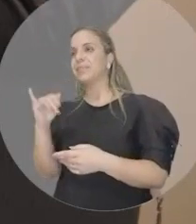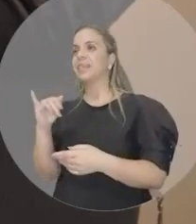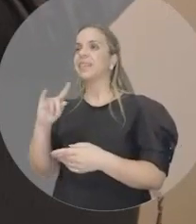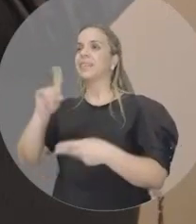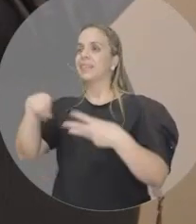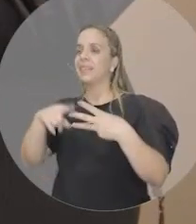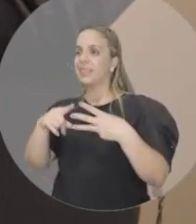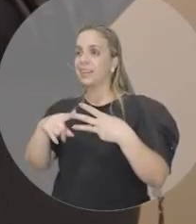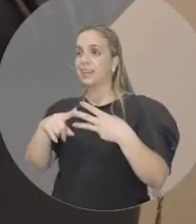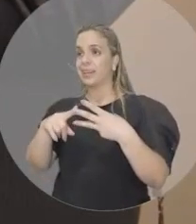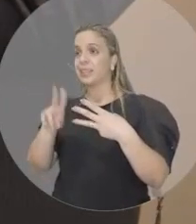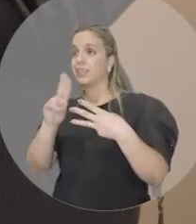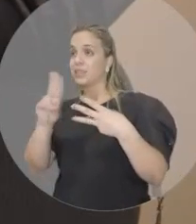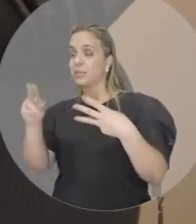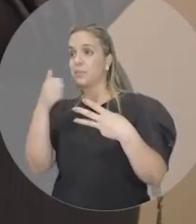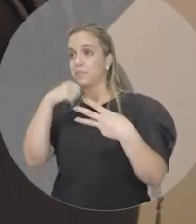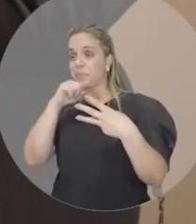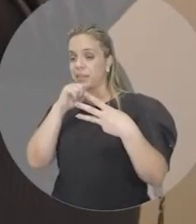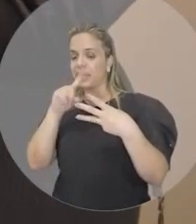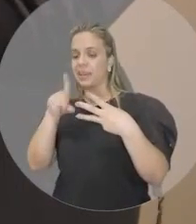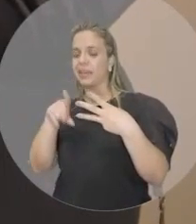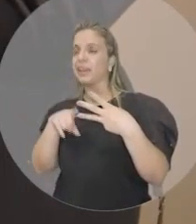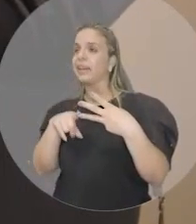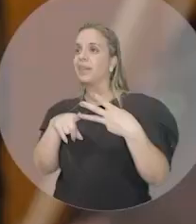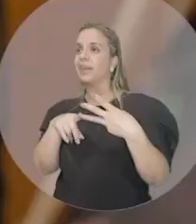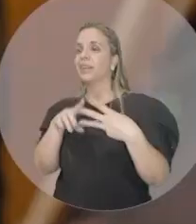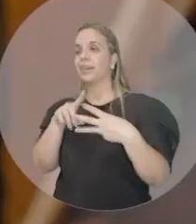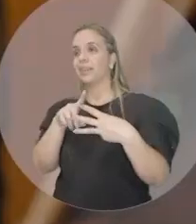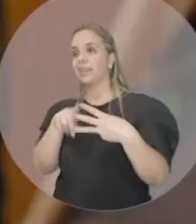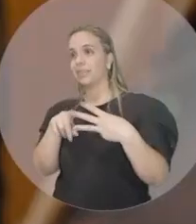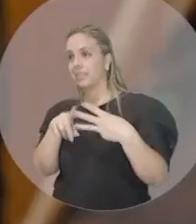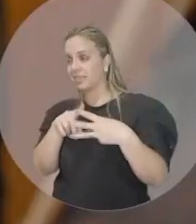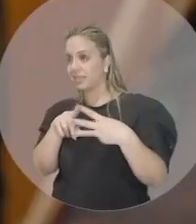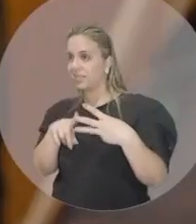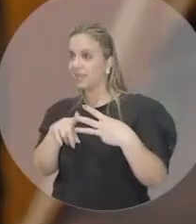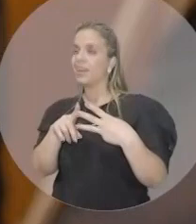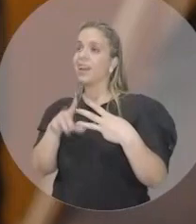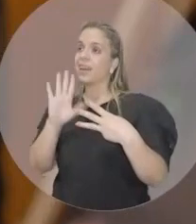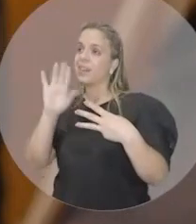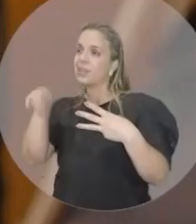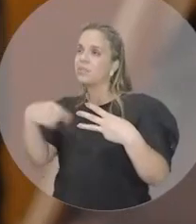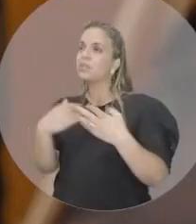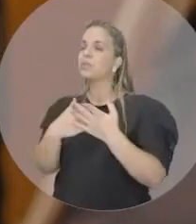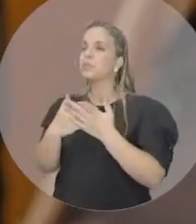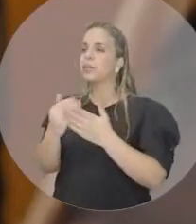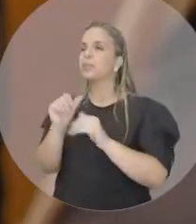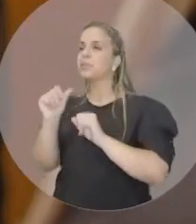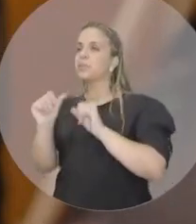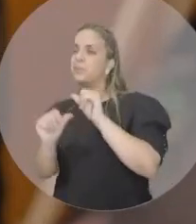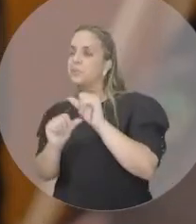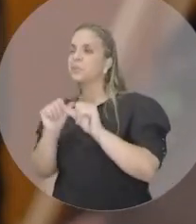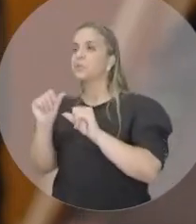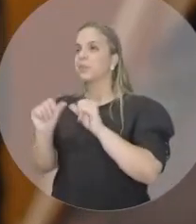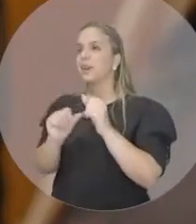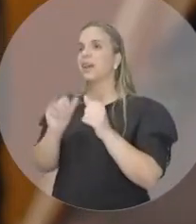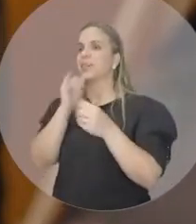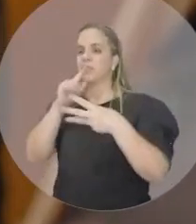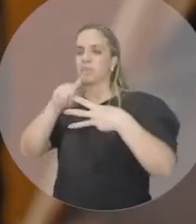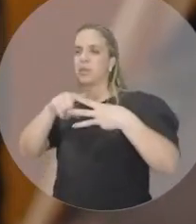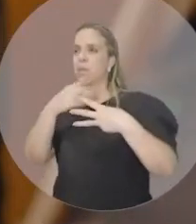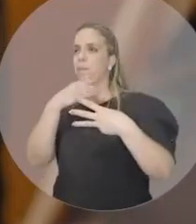segunda parte é em nome da mãe. Vê que já muda um pouquinho, né? O patriarcado é